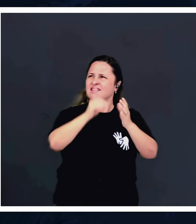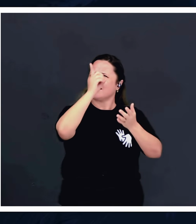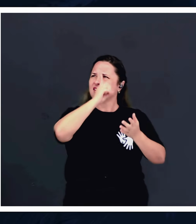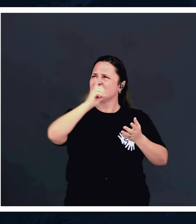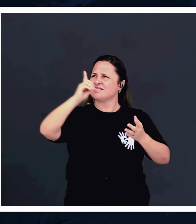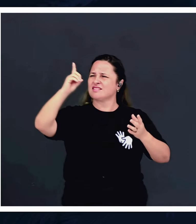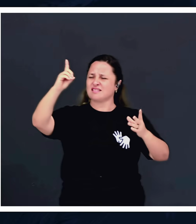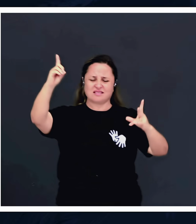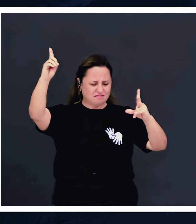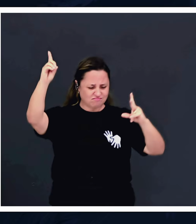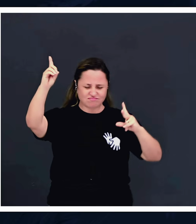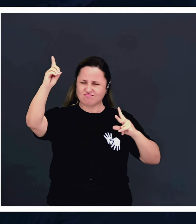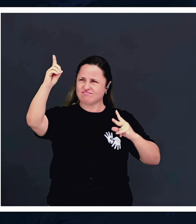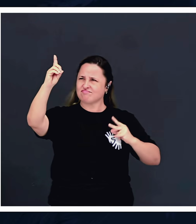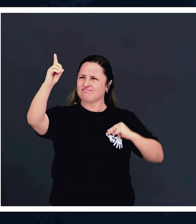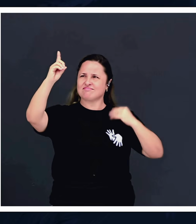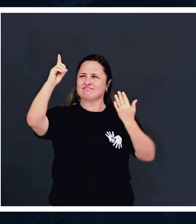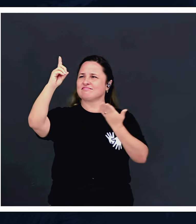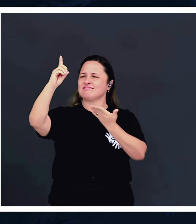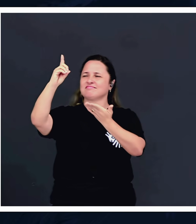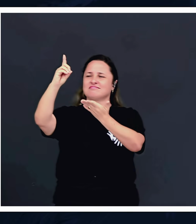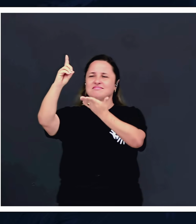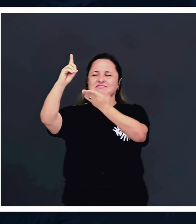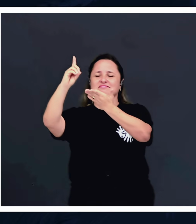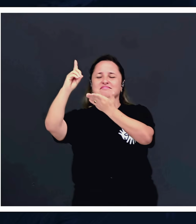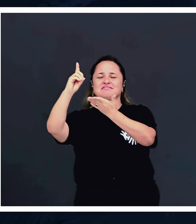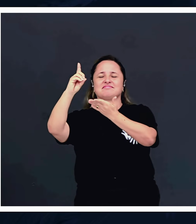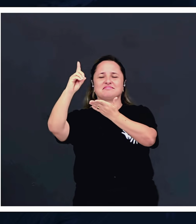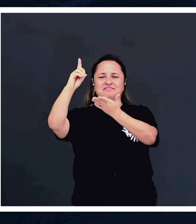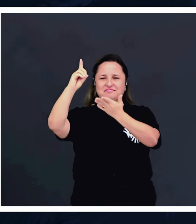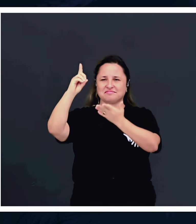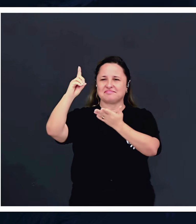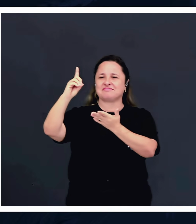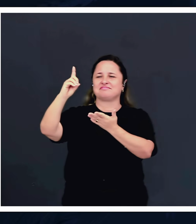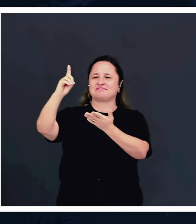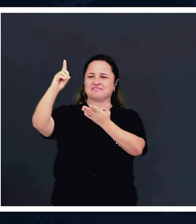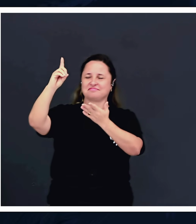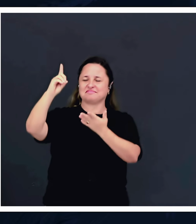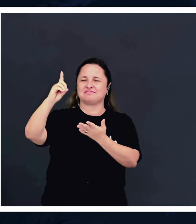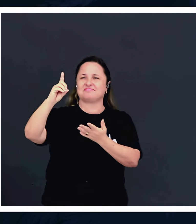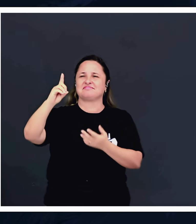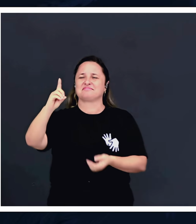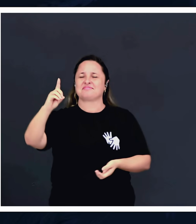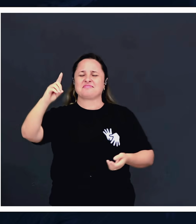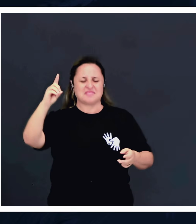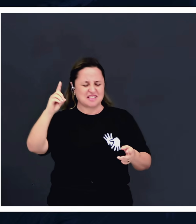Digno desta canção, só Tu és, Senhor. Você pode declarar isso?